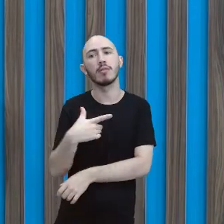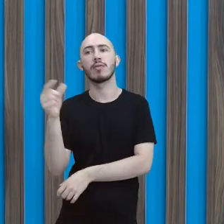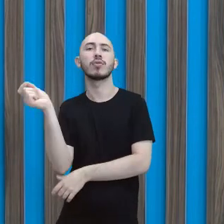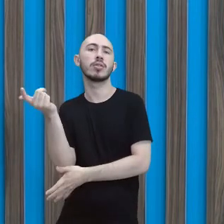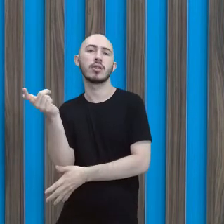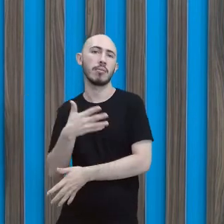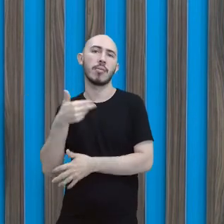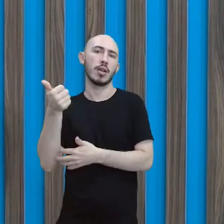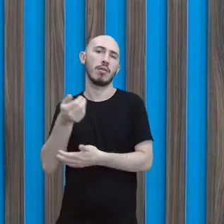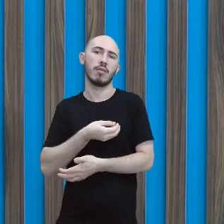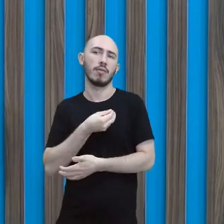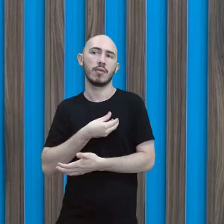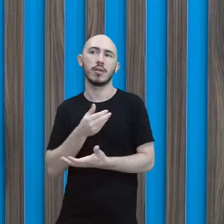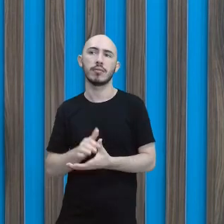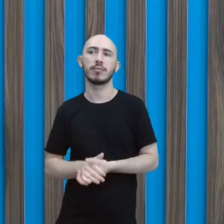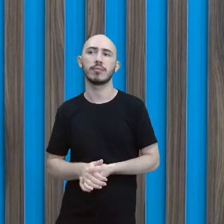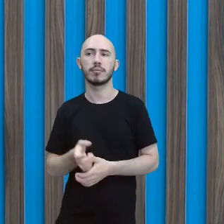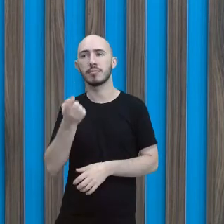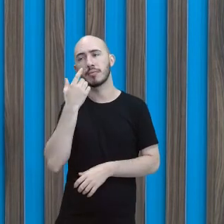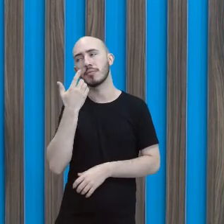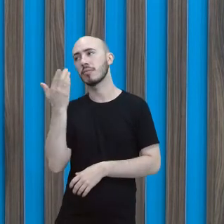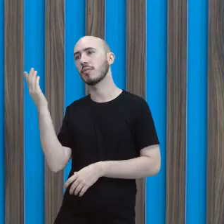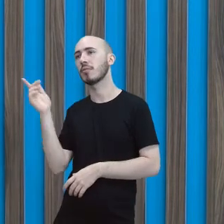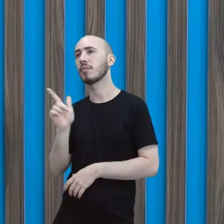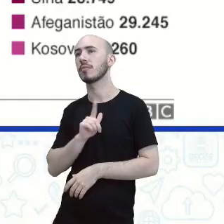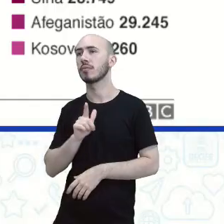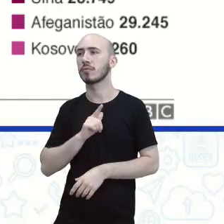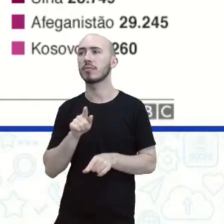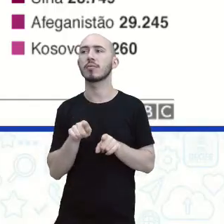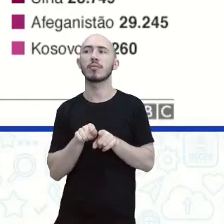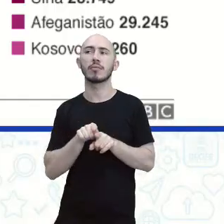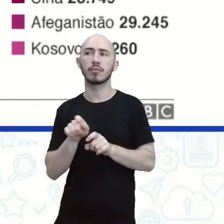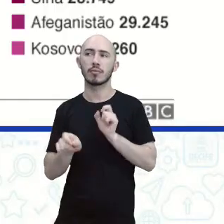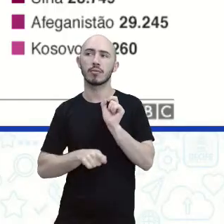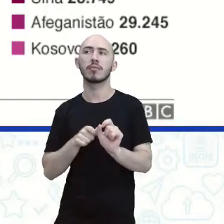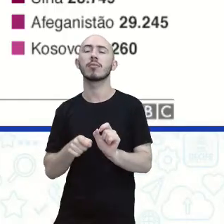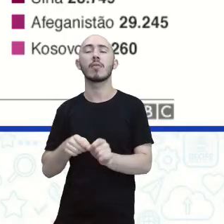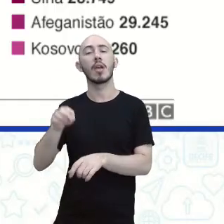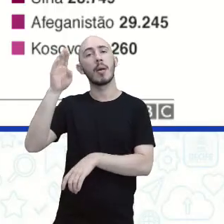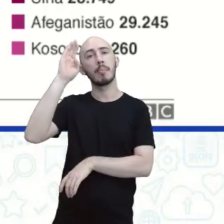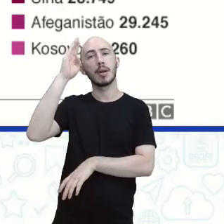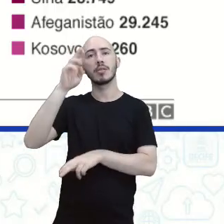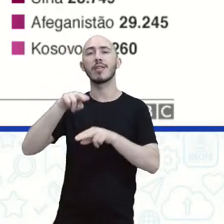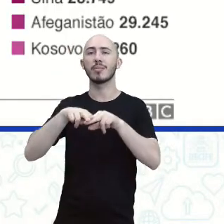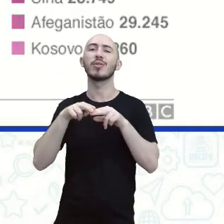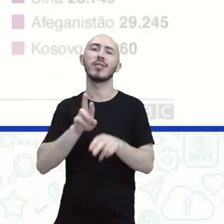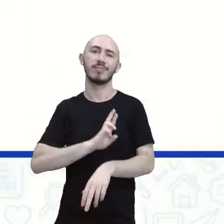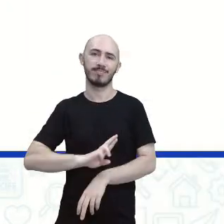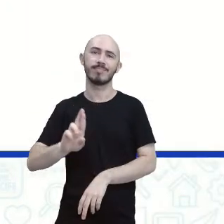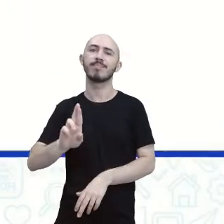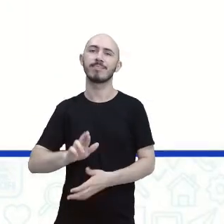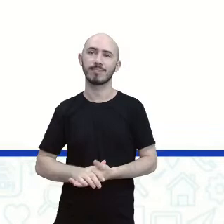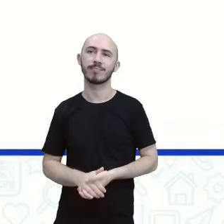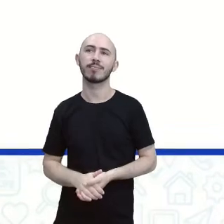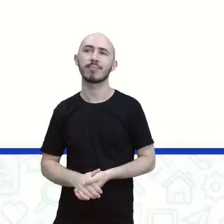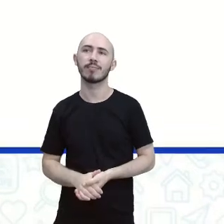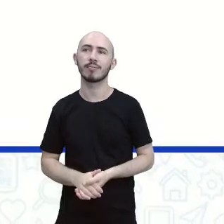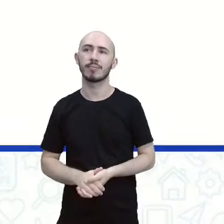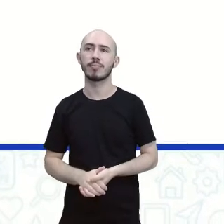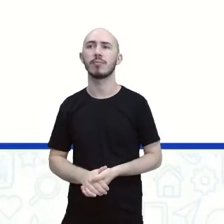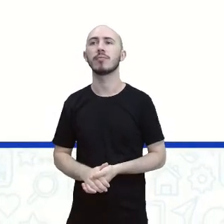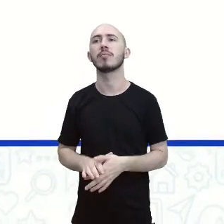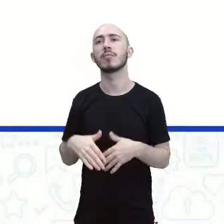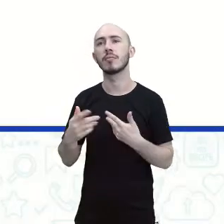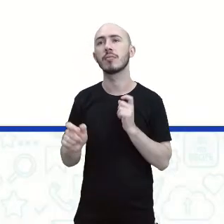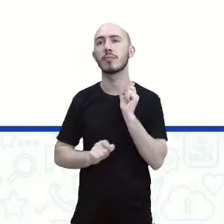por último aqui a Síria, Afeganistão e Kosovo, tá? Que também foge para lá, principalmente por questões religiosas, gente, tá? Então o índice de